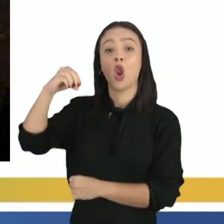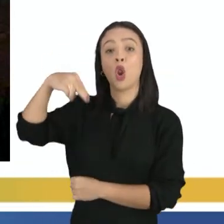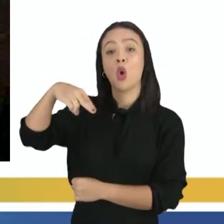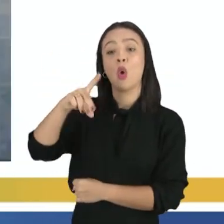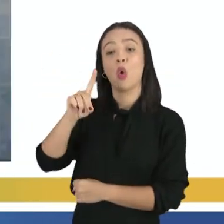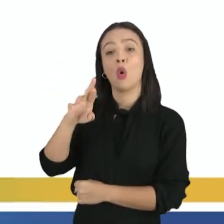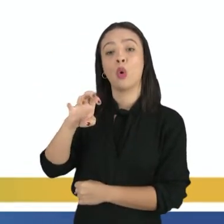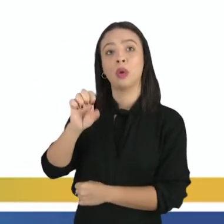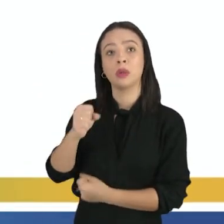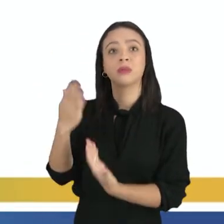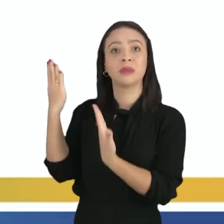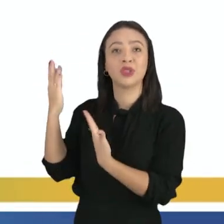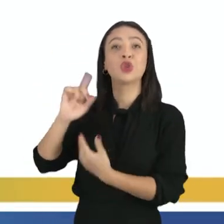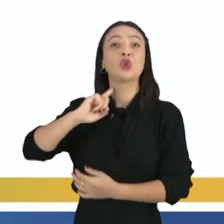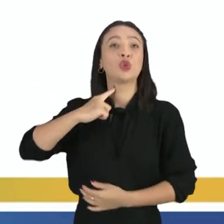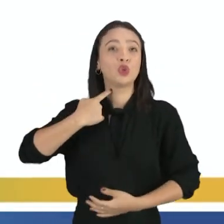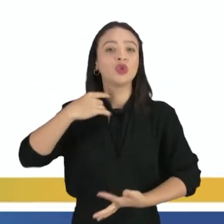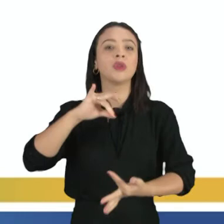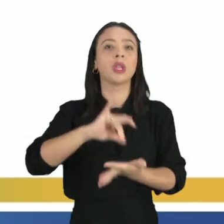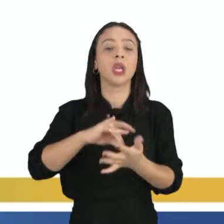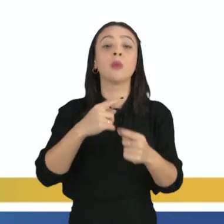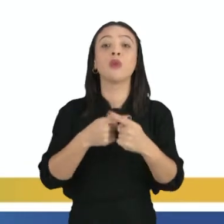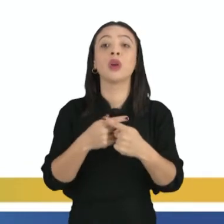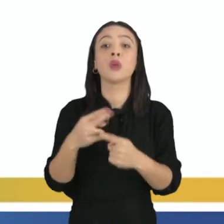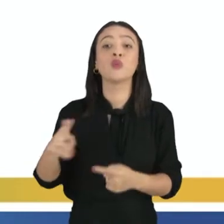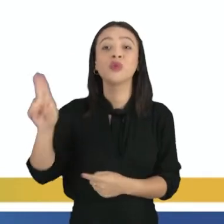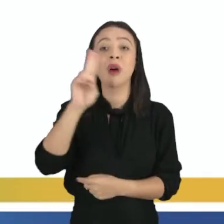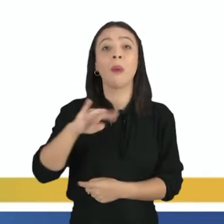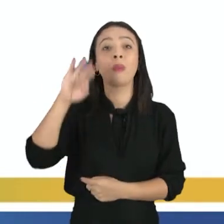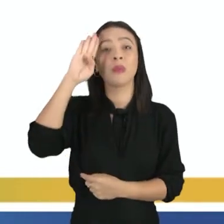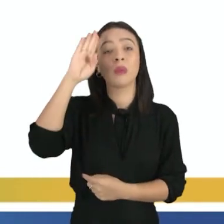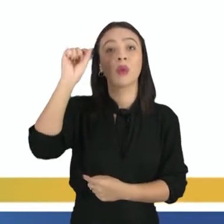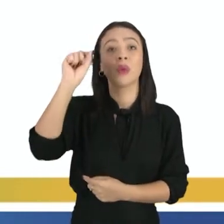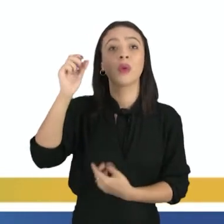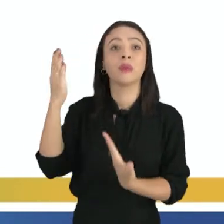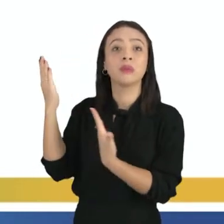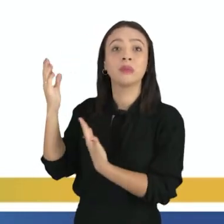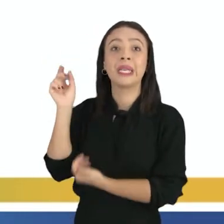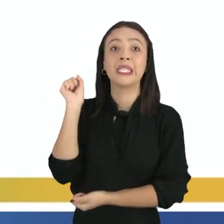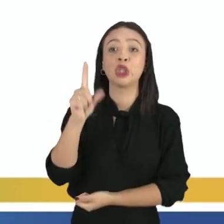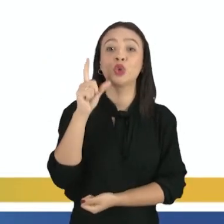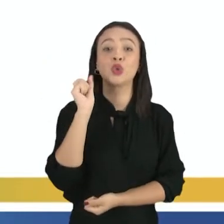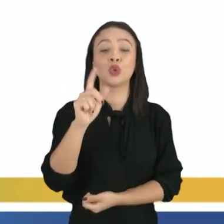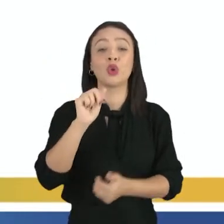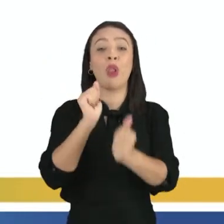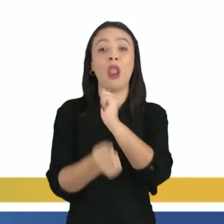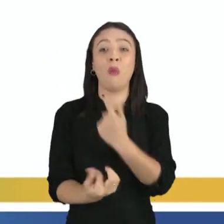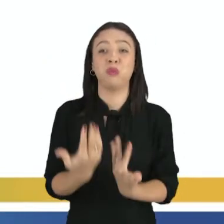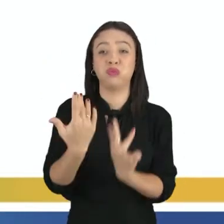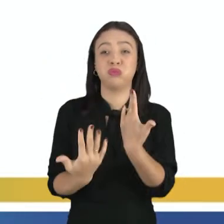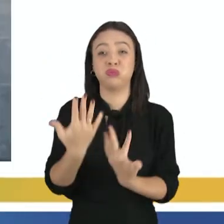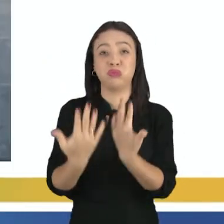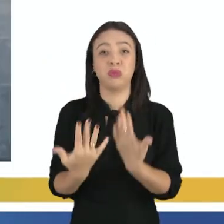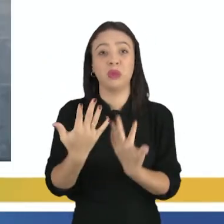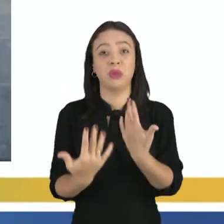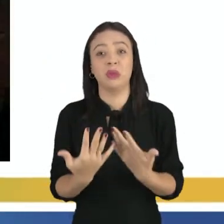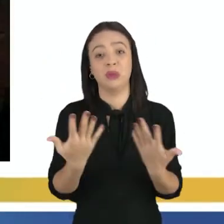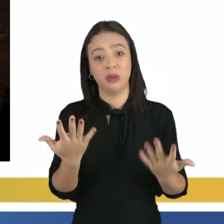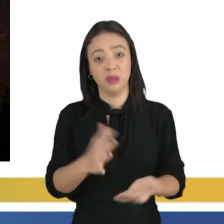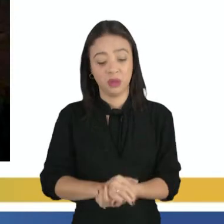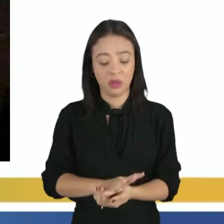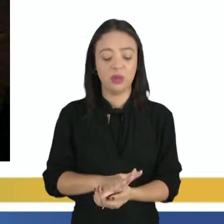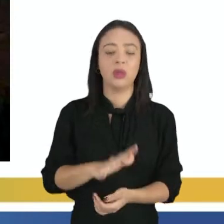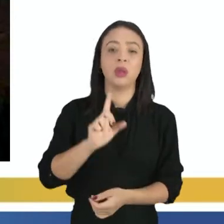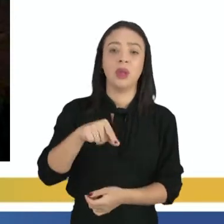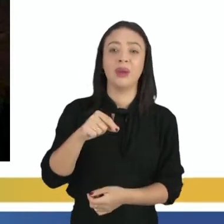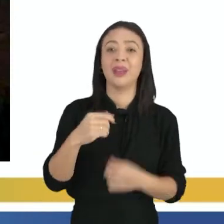porque eles utilizavam principalmente aqui, ó, a parte que está em azul, né? O carvão mineral, né? O carvão mineral é o